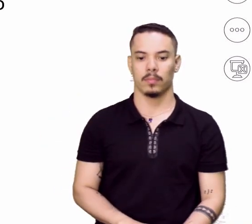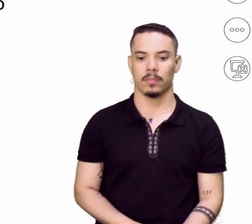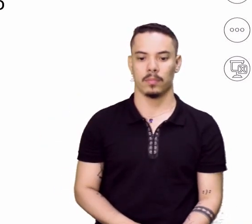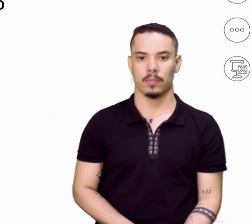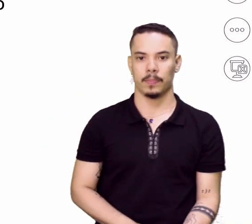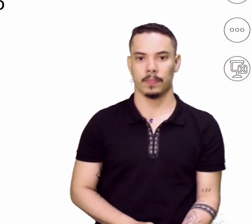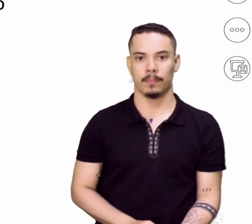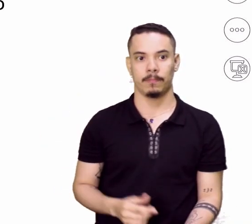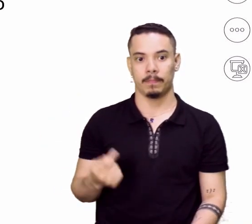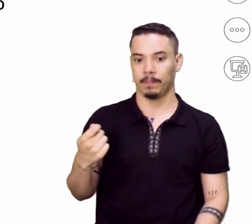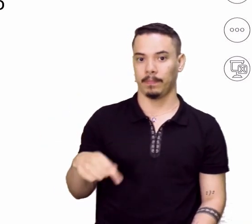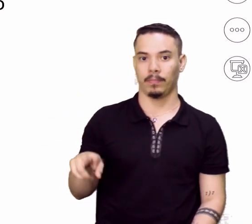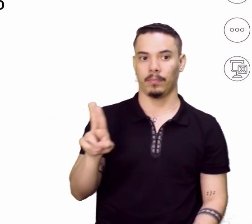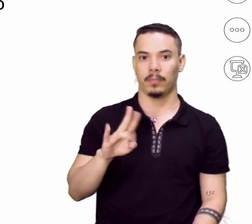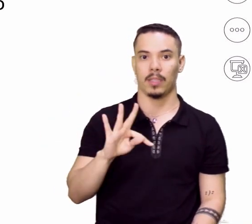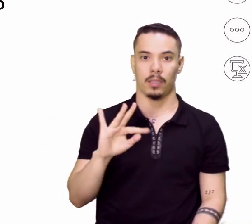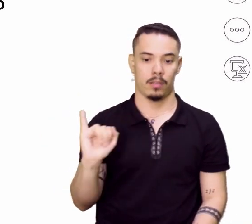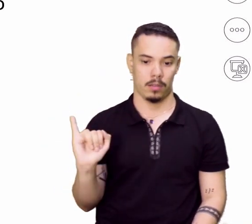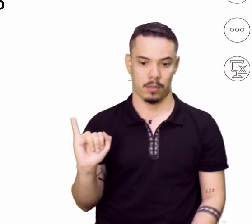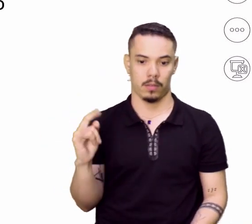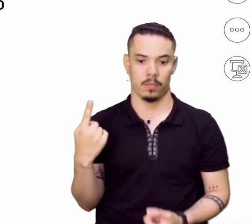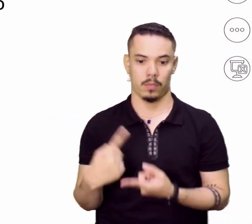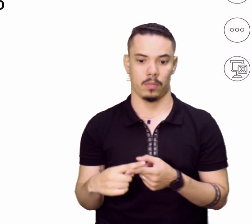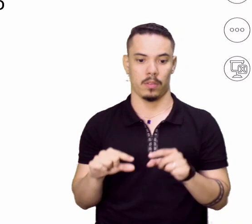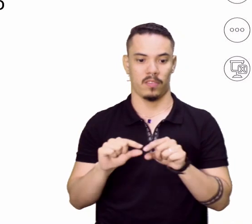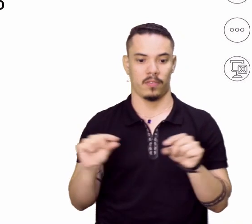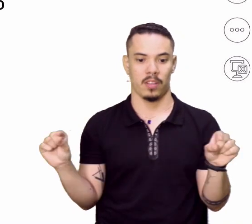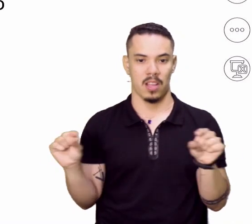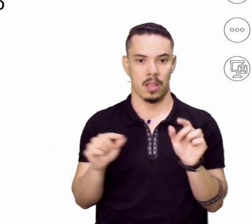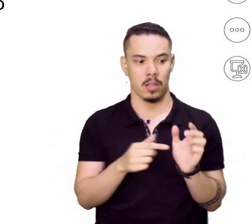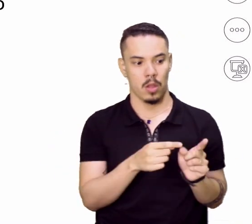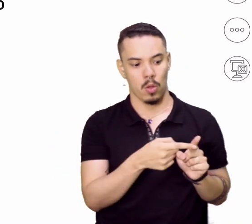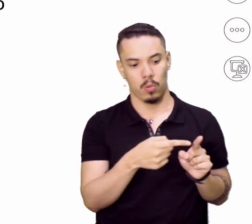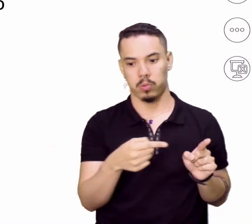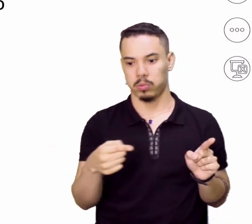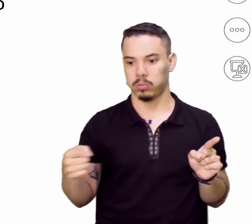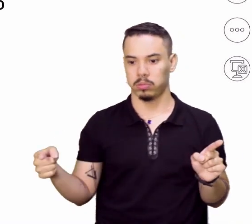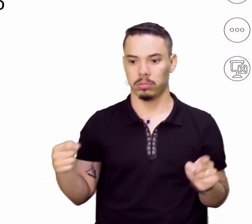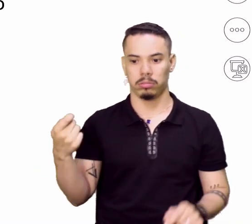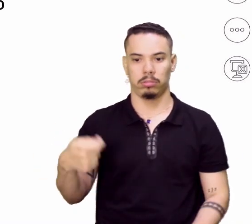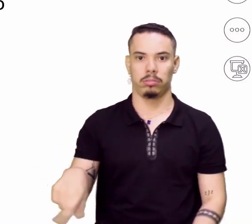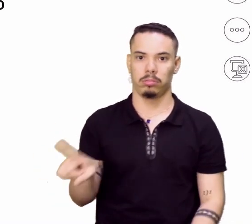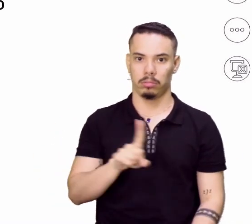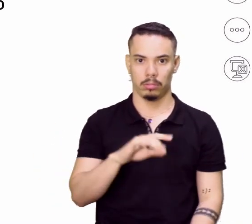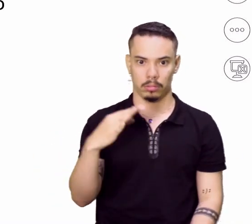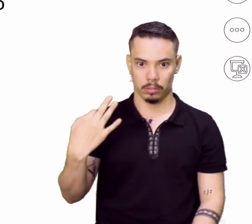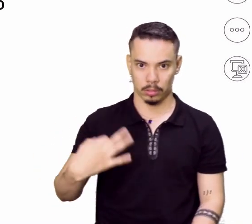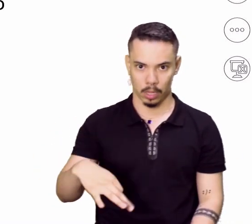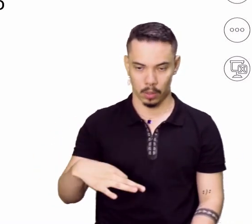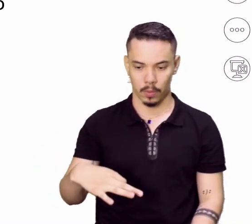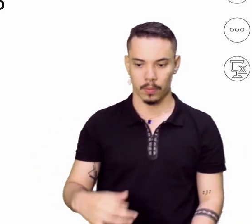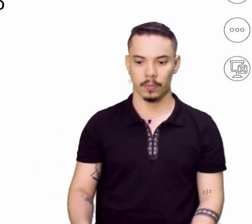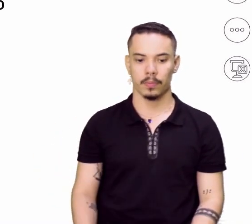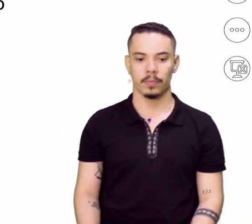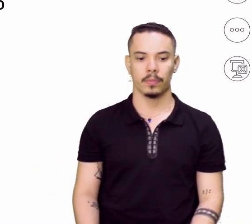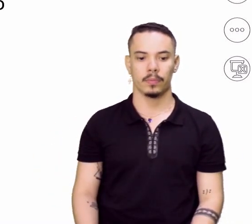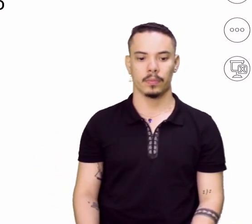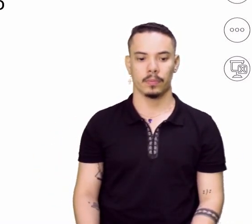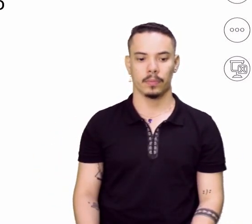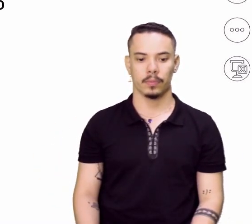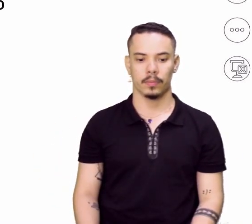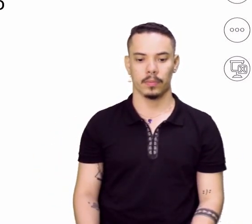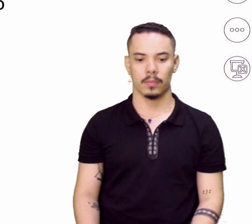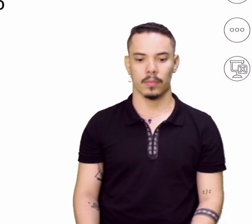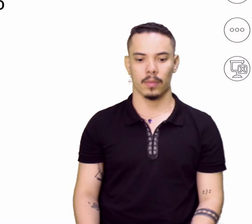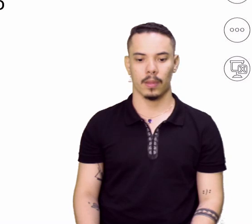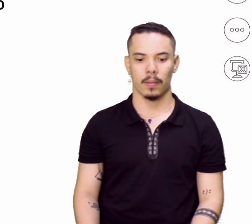it aqui, porque uma frase inteira já não é necessário. Então, it não é repetido, uma